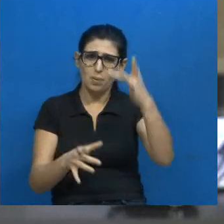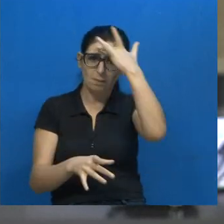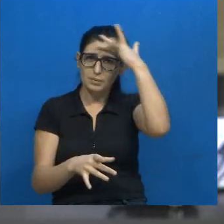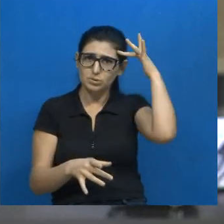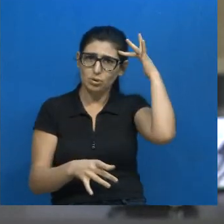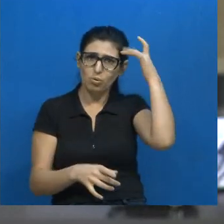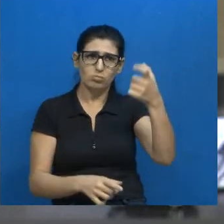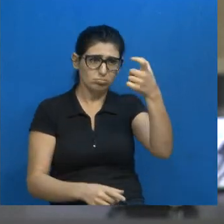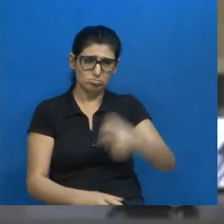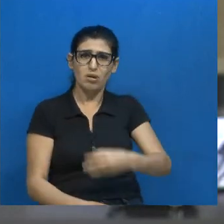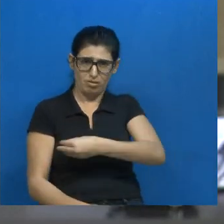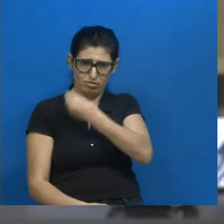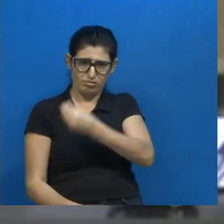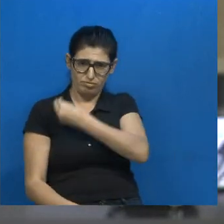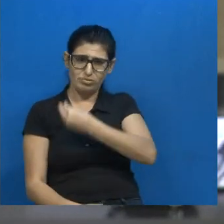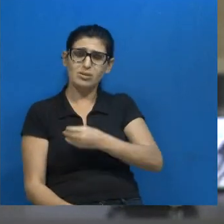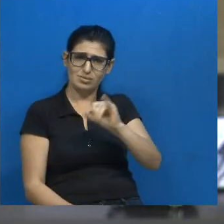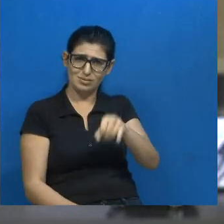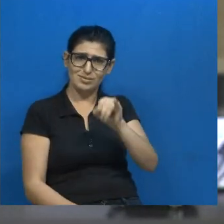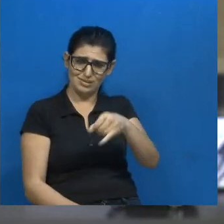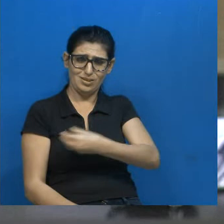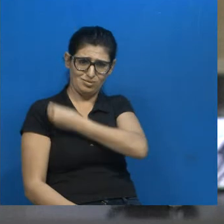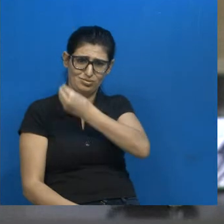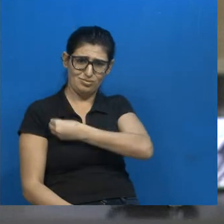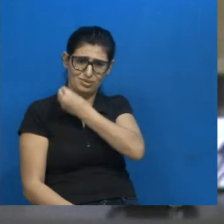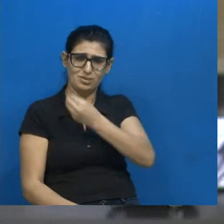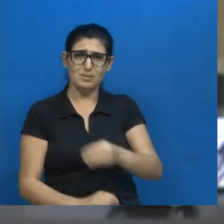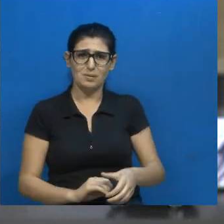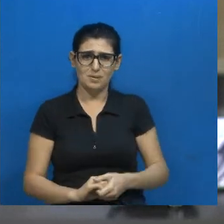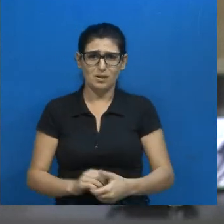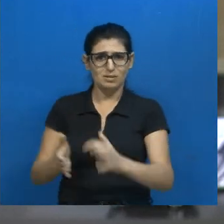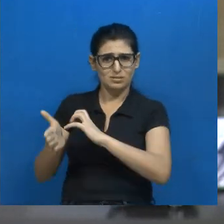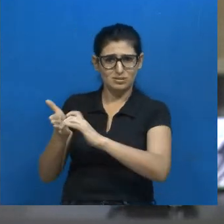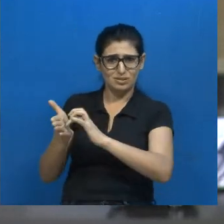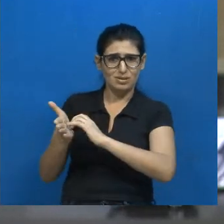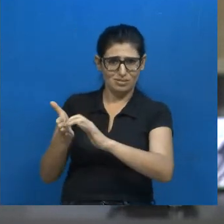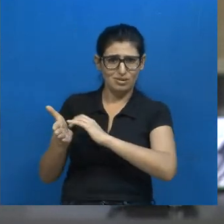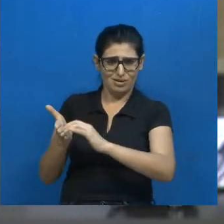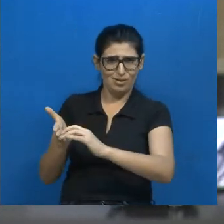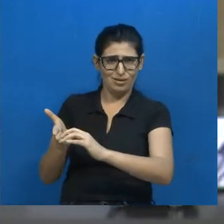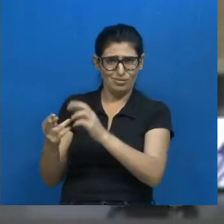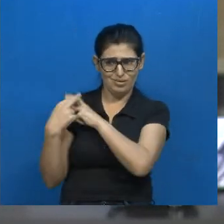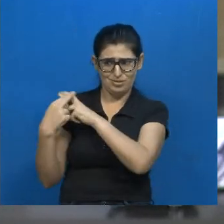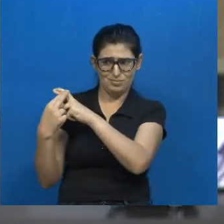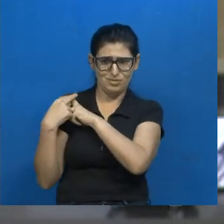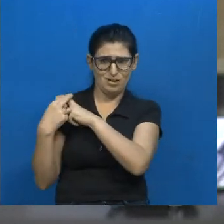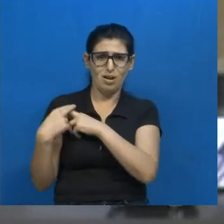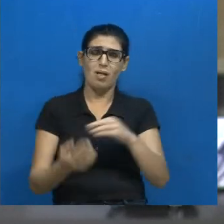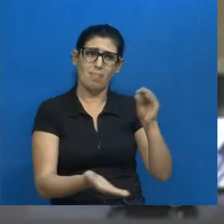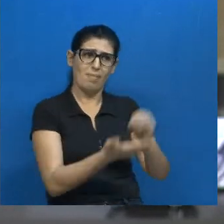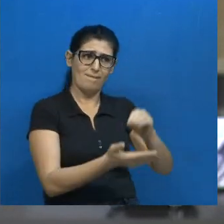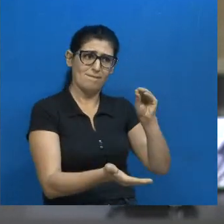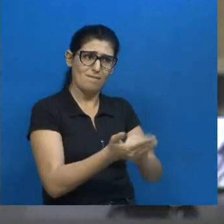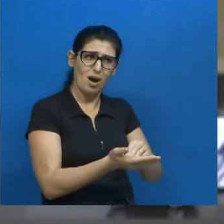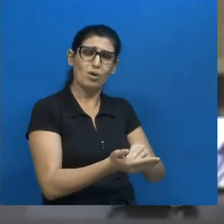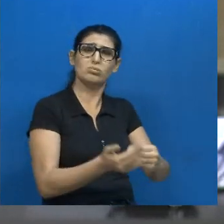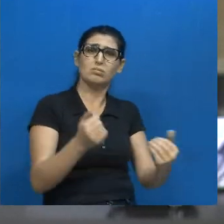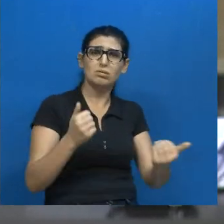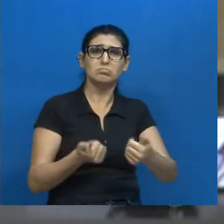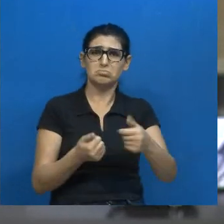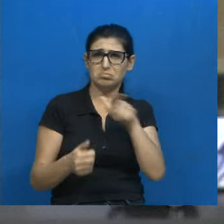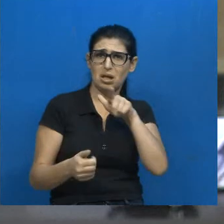aqui. Eu estou aqui. Eu sou o secretário. Na falta do secretário, o adjunto é